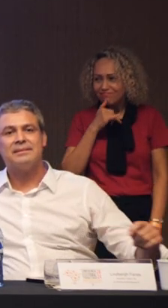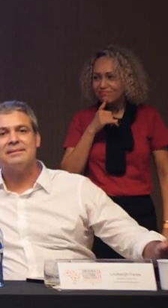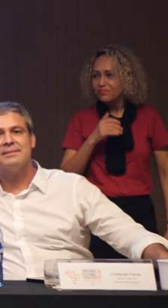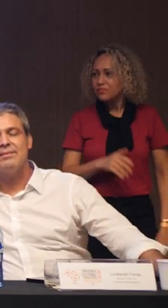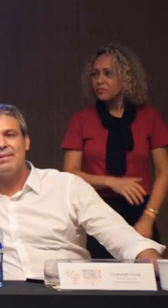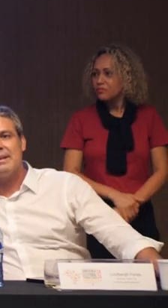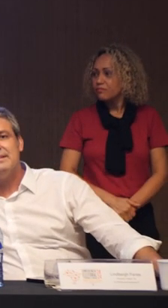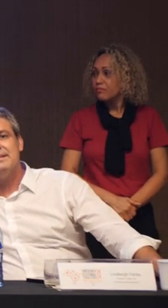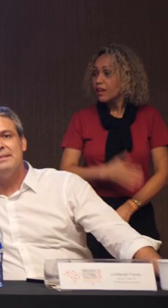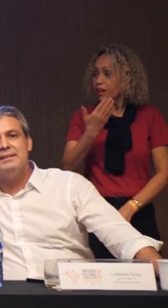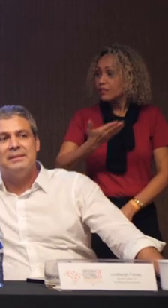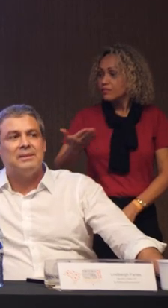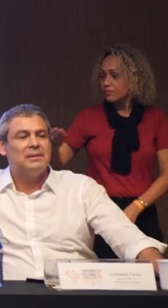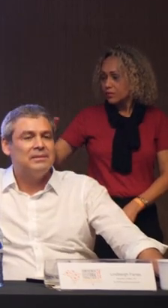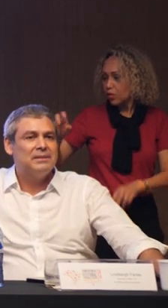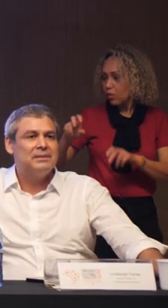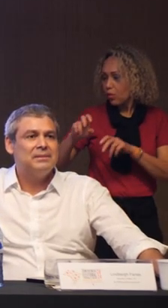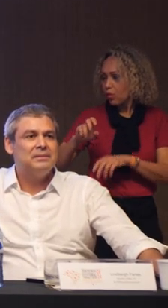Ellen,